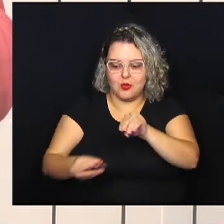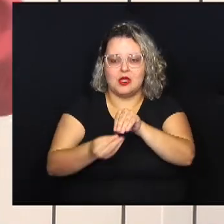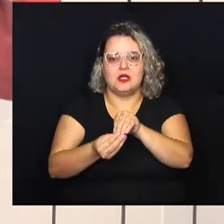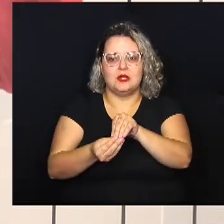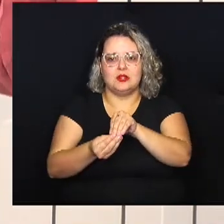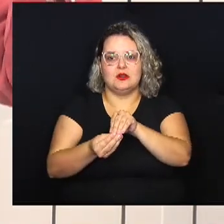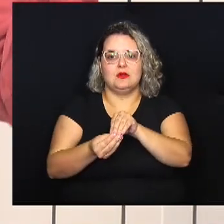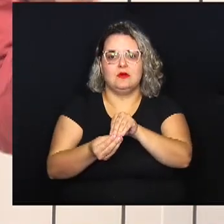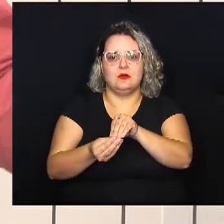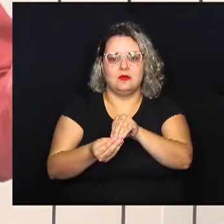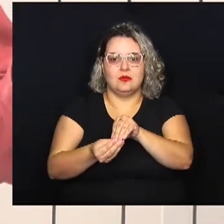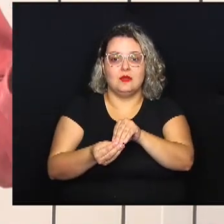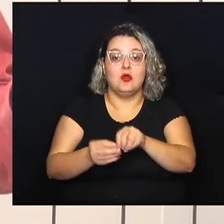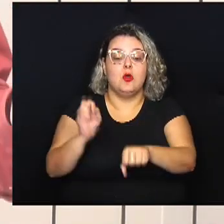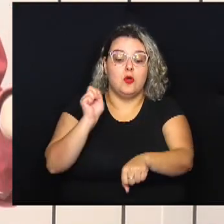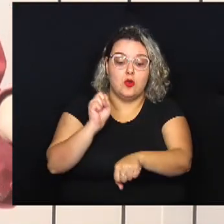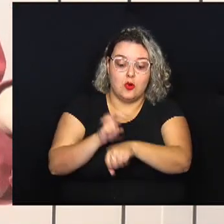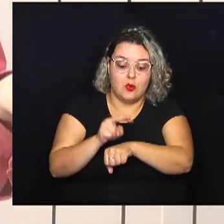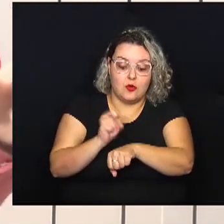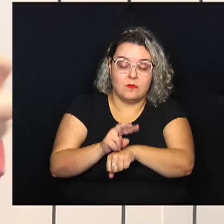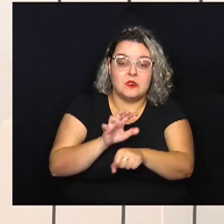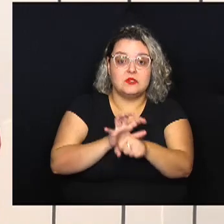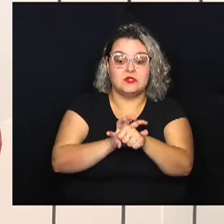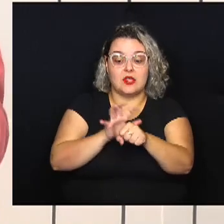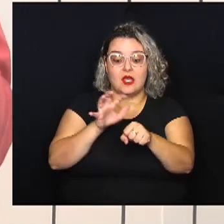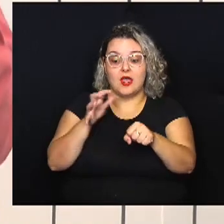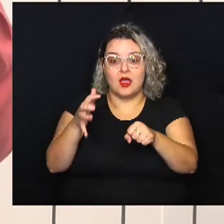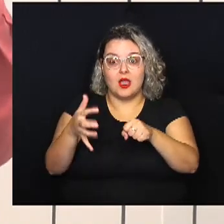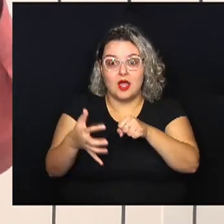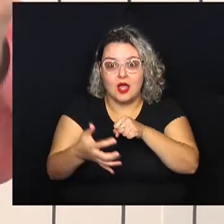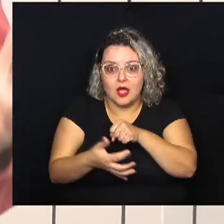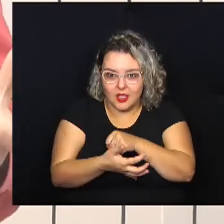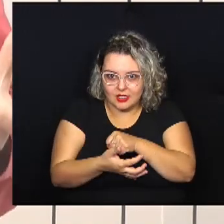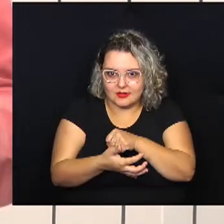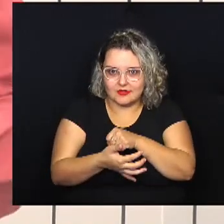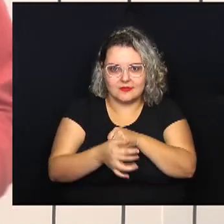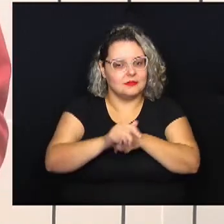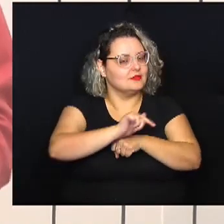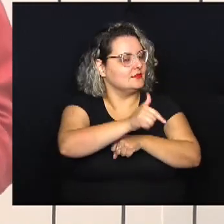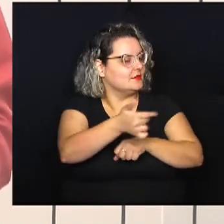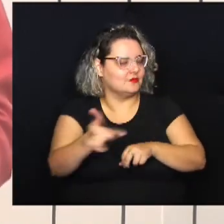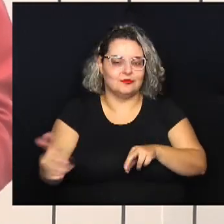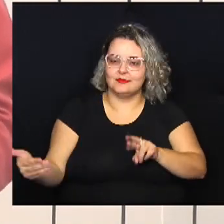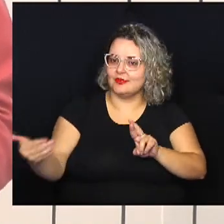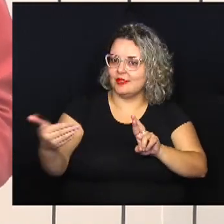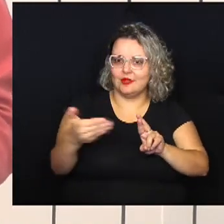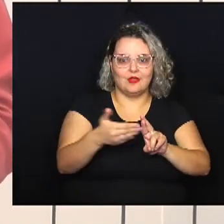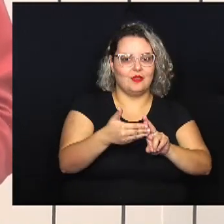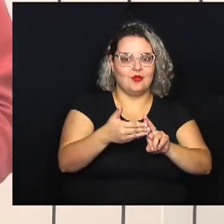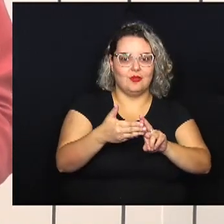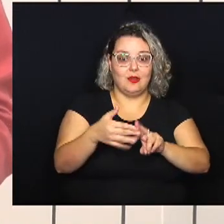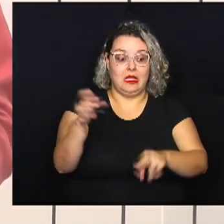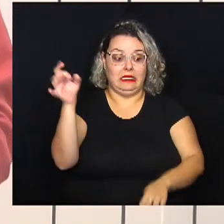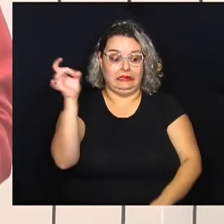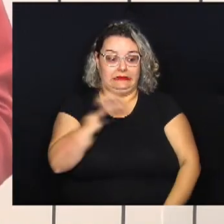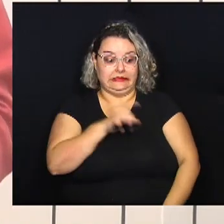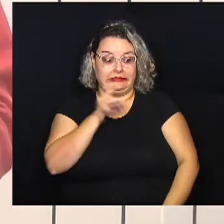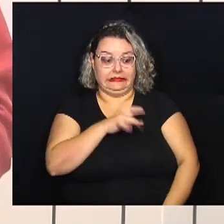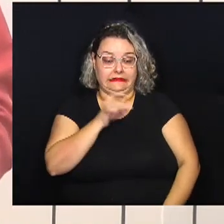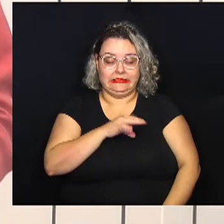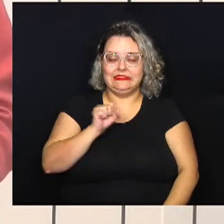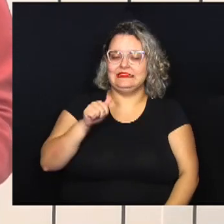conclusão de que o vírus da Covid-19 não representa mais uma ameaça